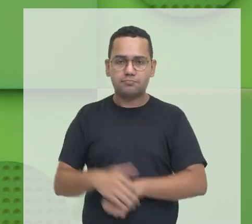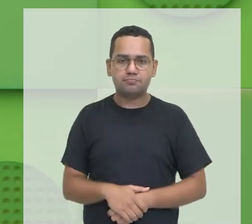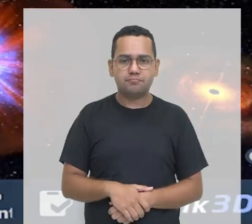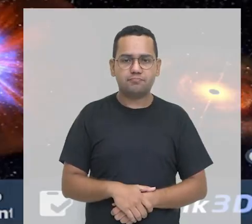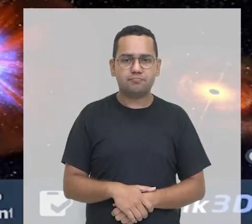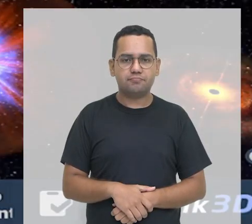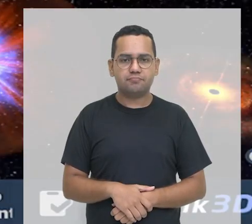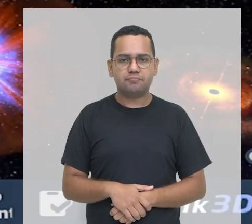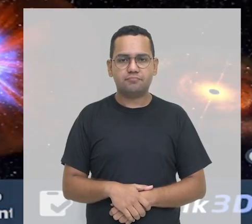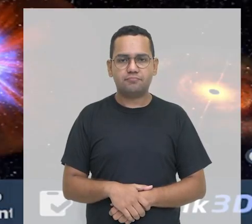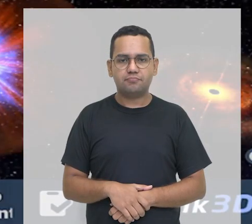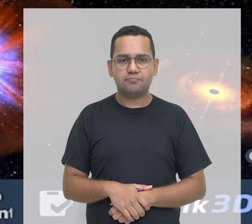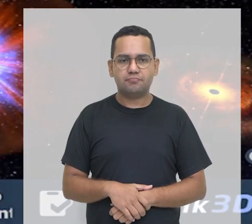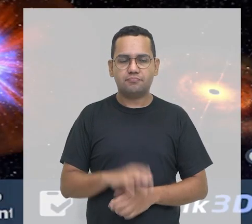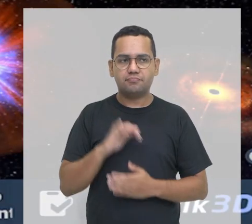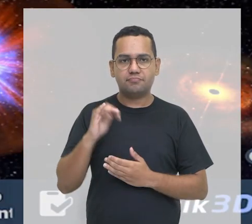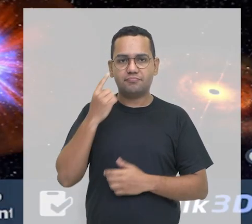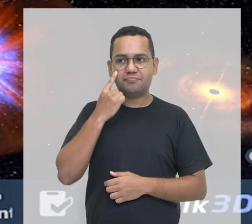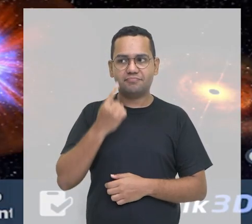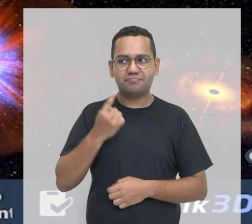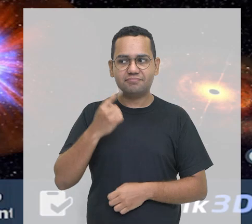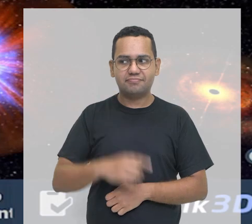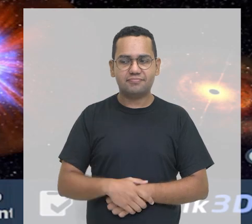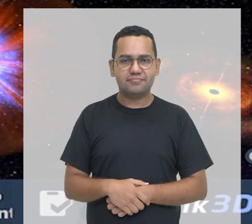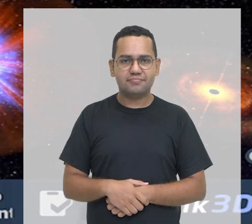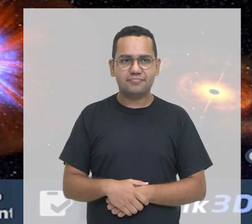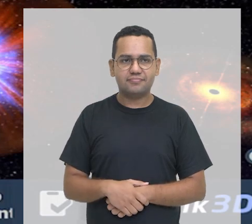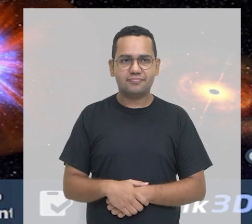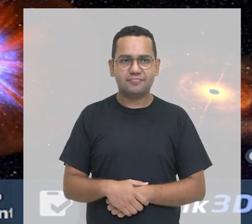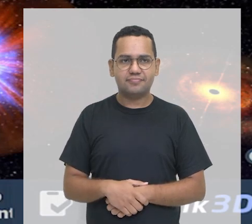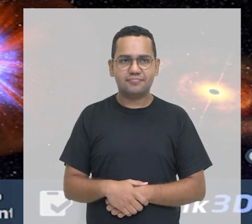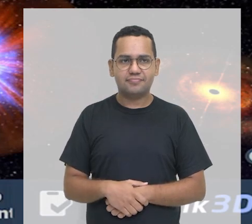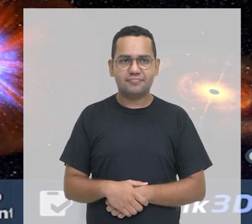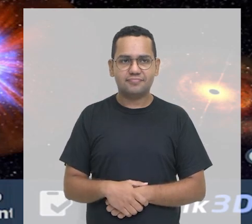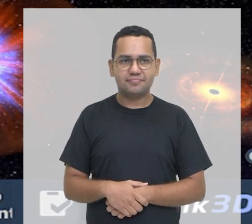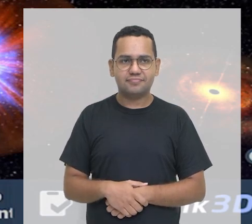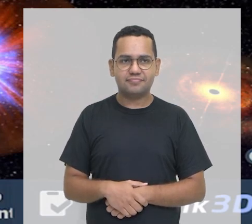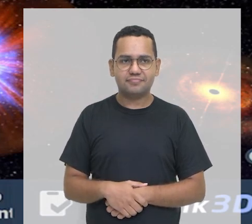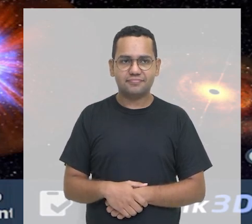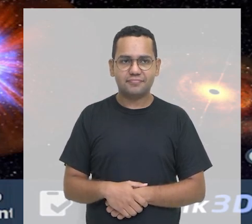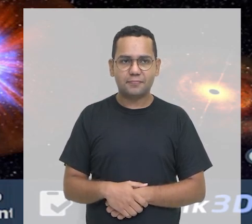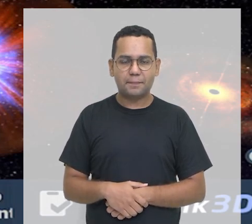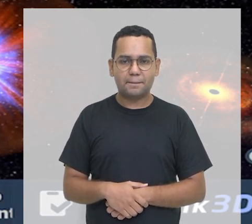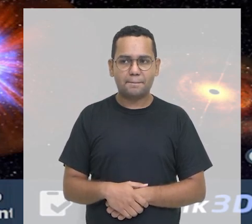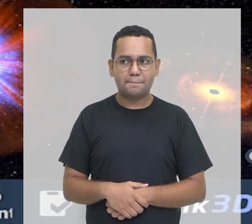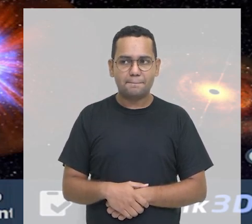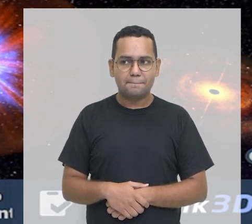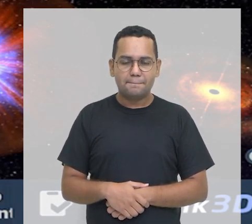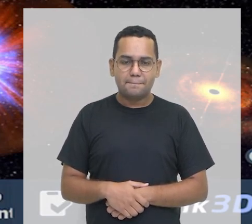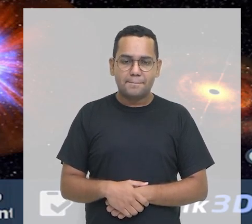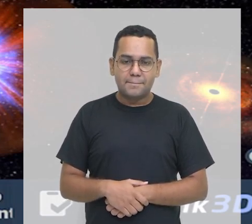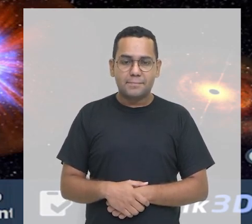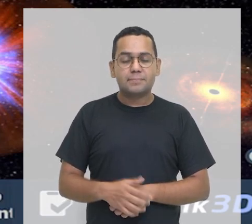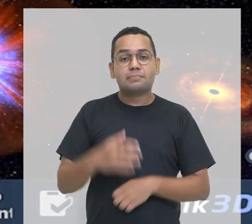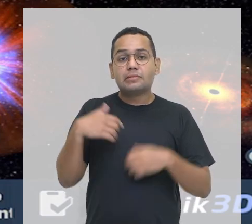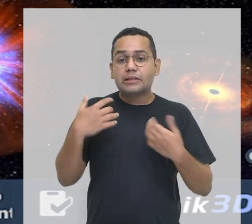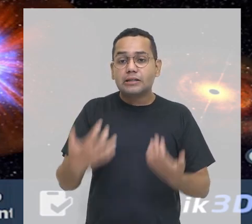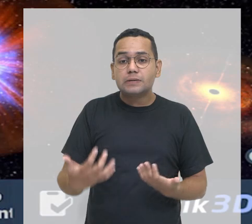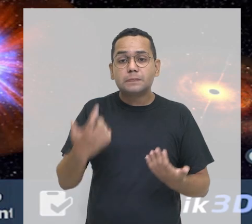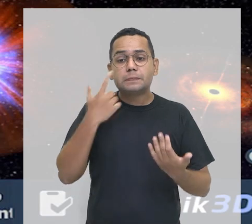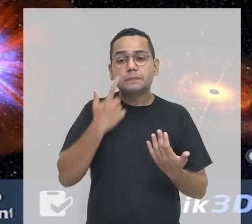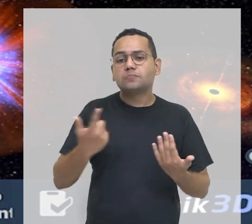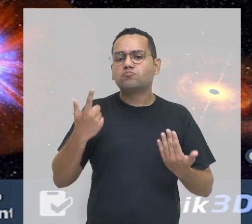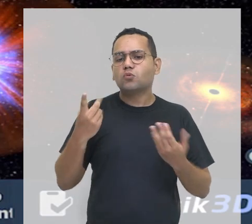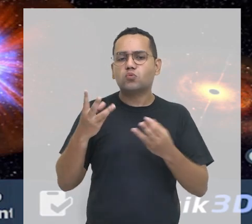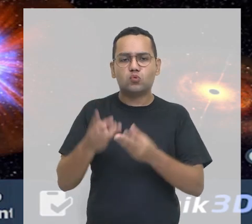o mais curioso, o mais impressionante das estrelas quando elas chegam ao seu fim é